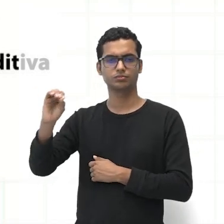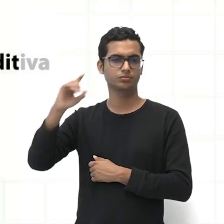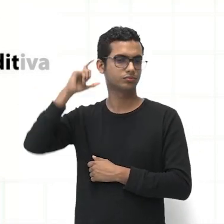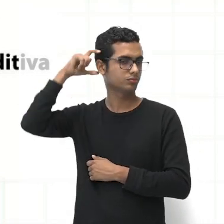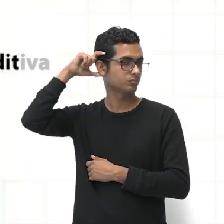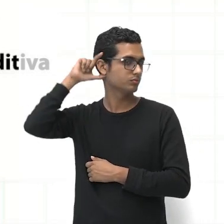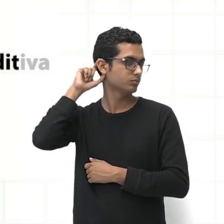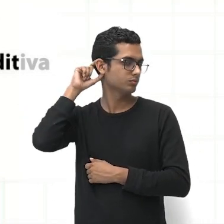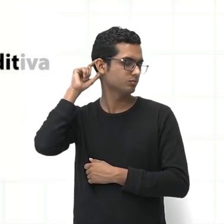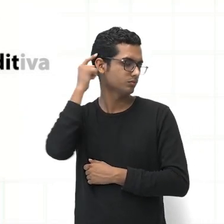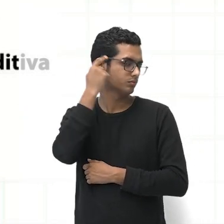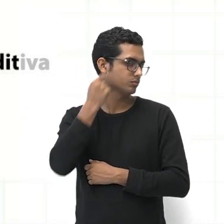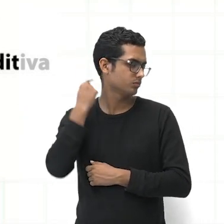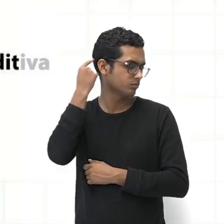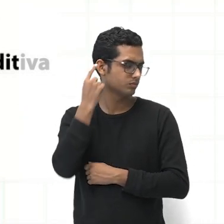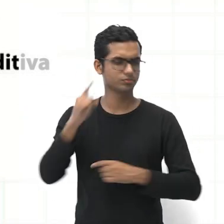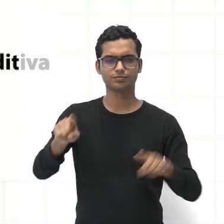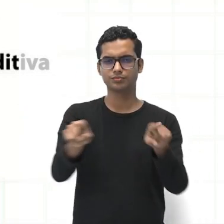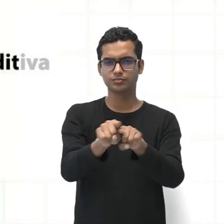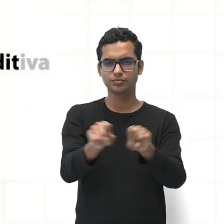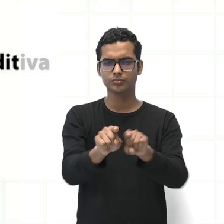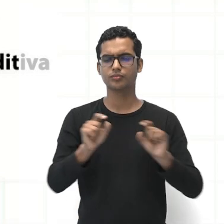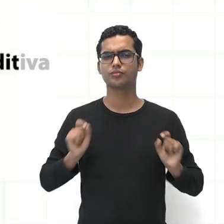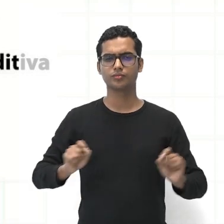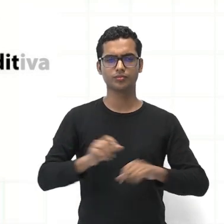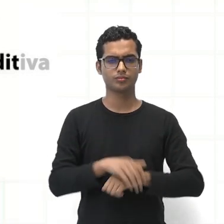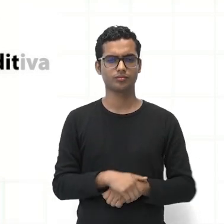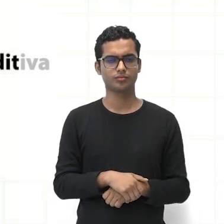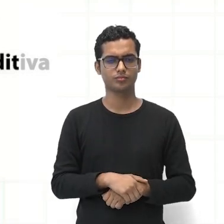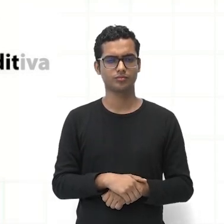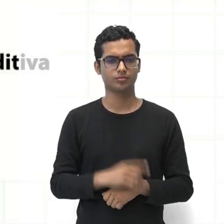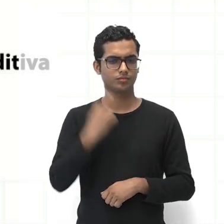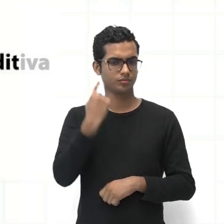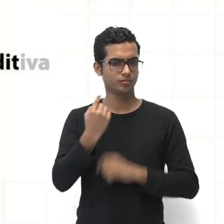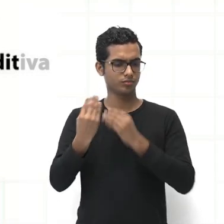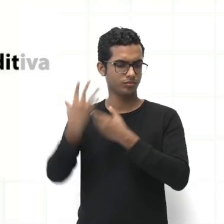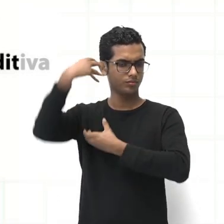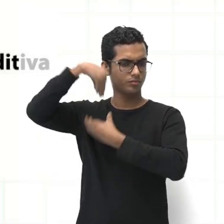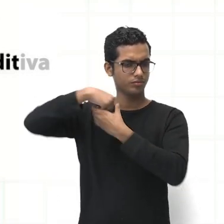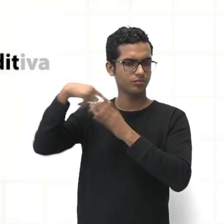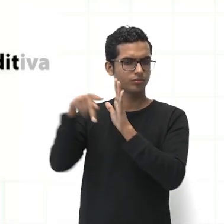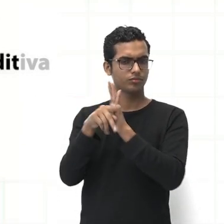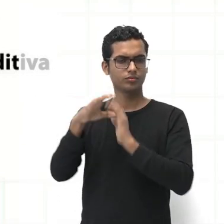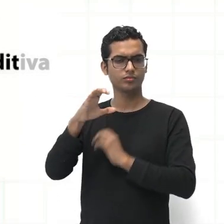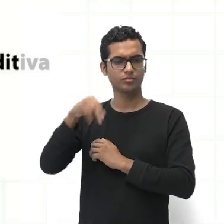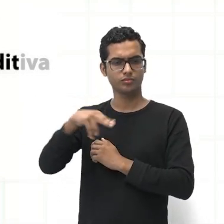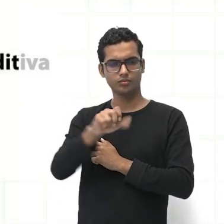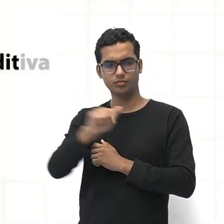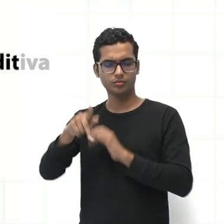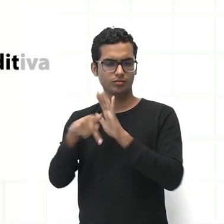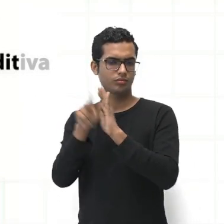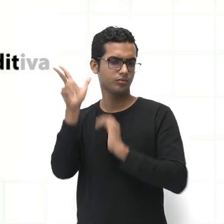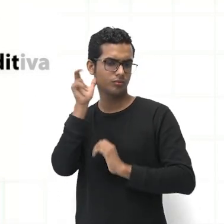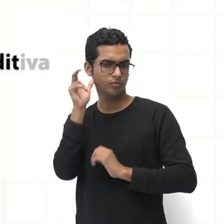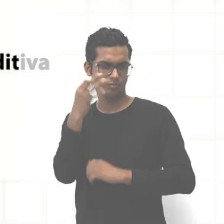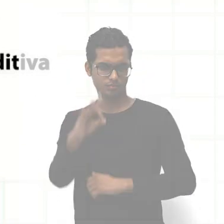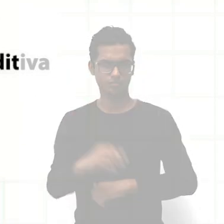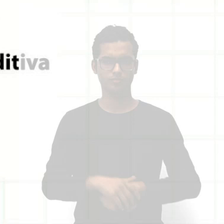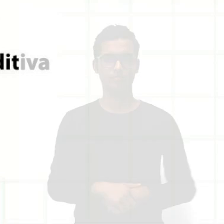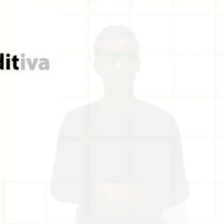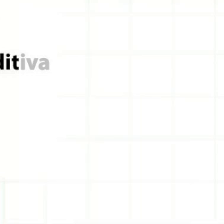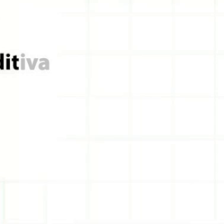também o quê? O canal aqui auditivo, certo?